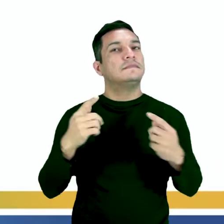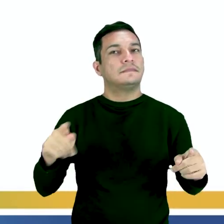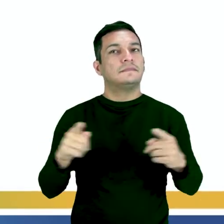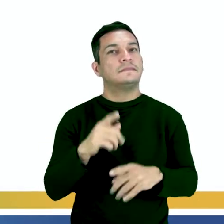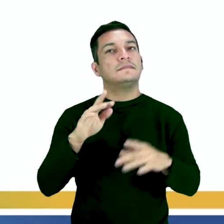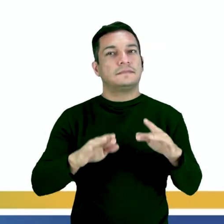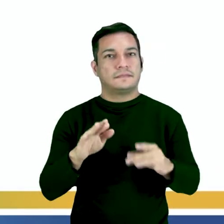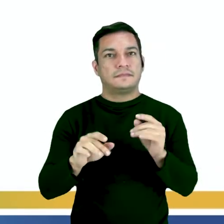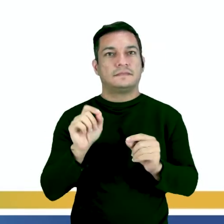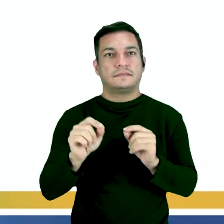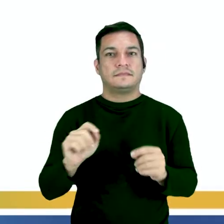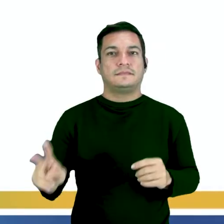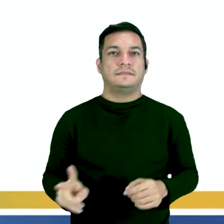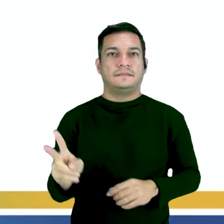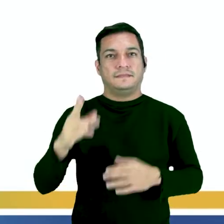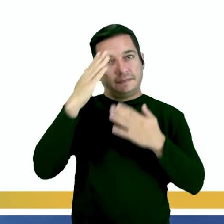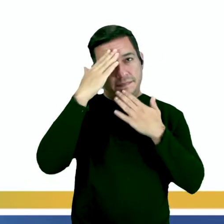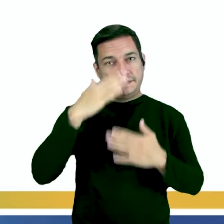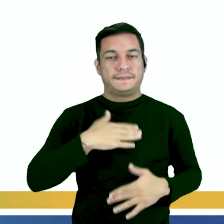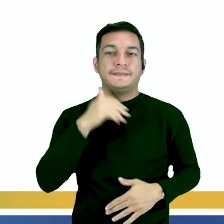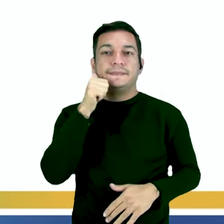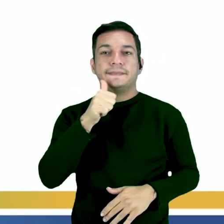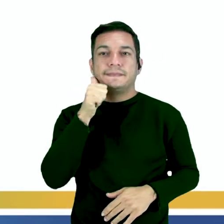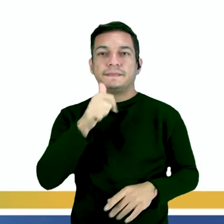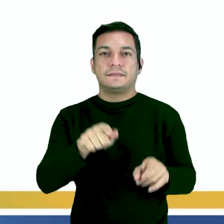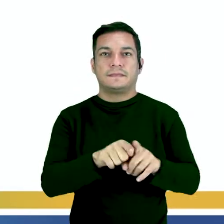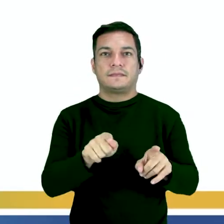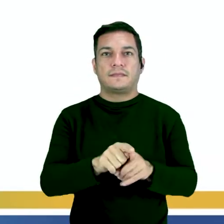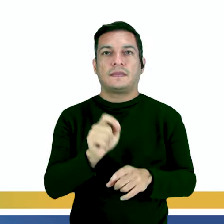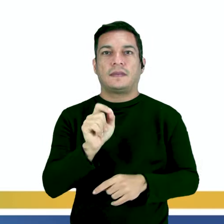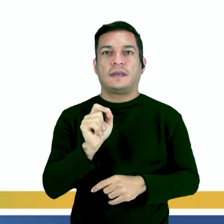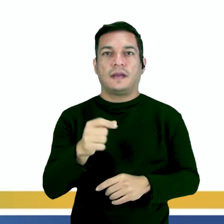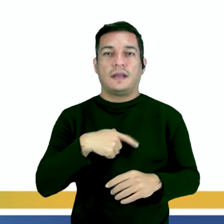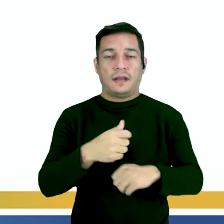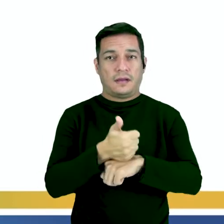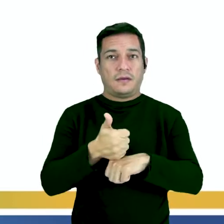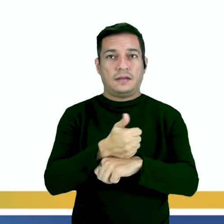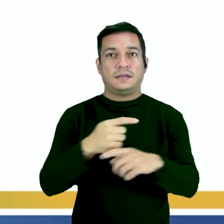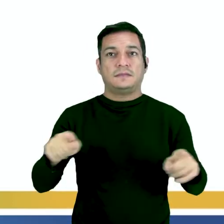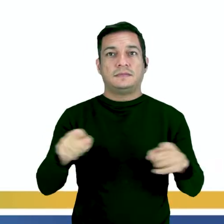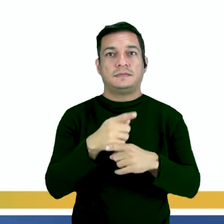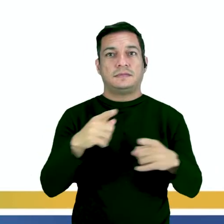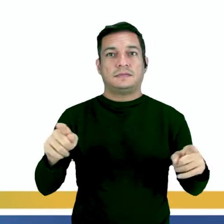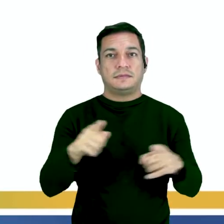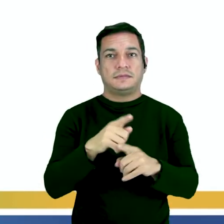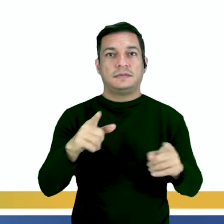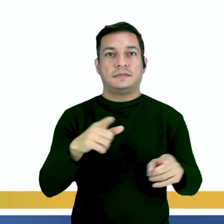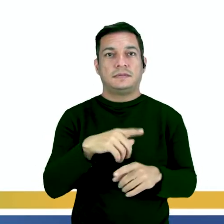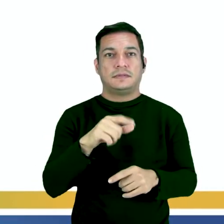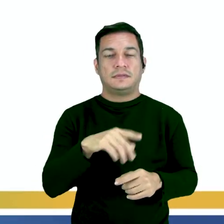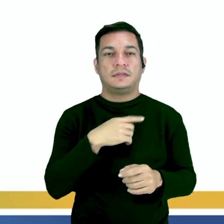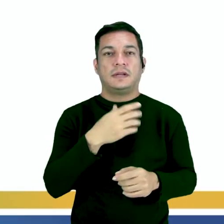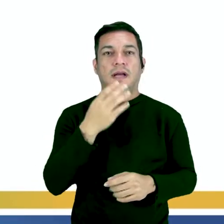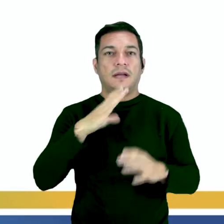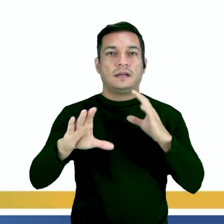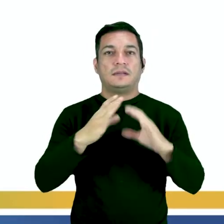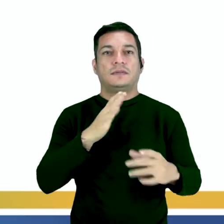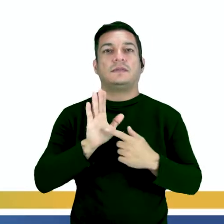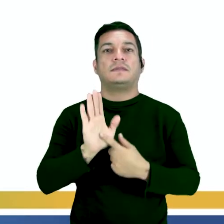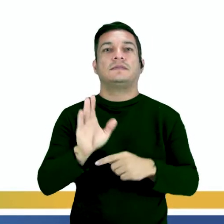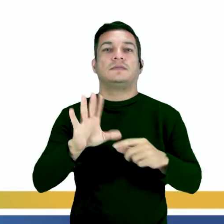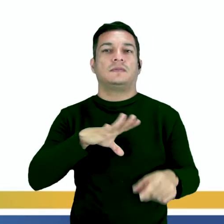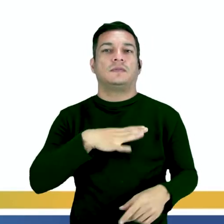muitas vezes, a valorização do corpo feminino se sobrepor à qualidade musical, ainda assim, as cantoras